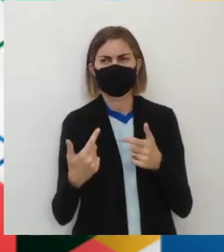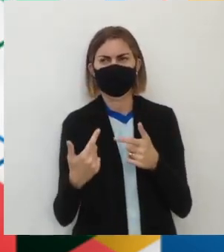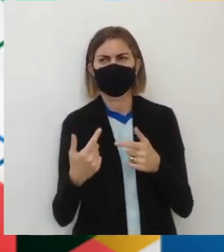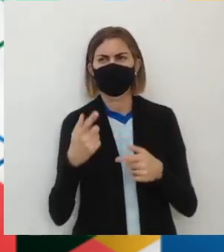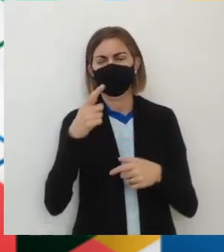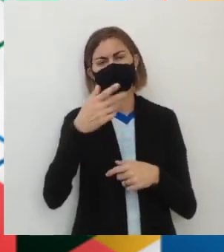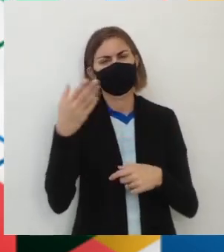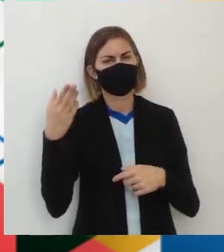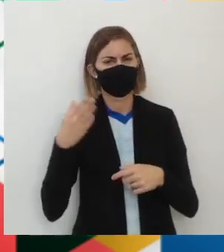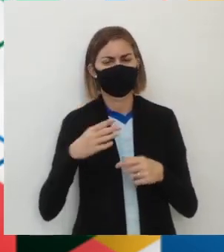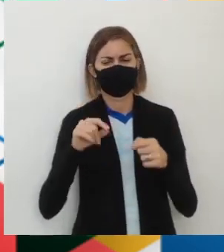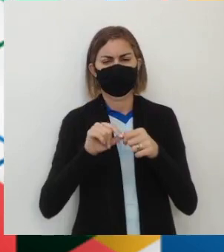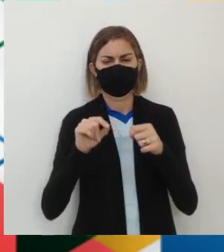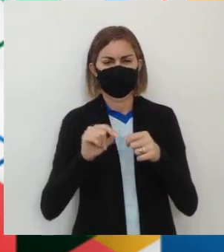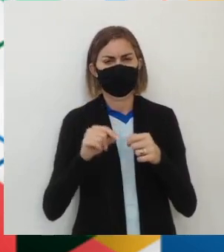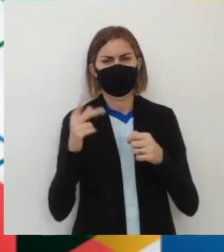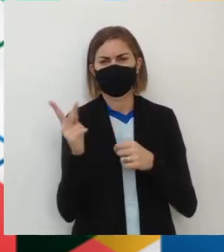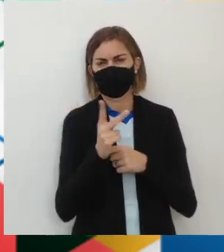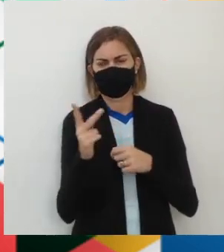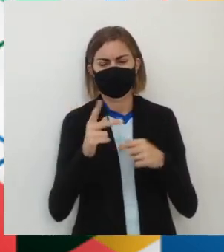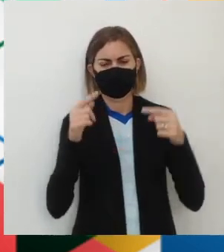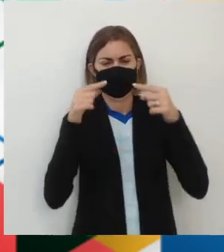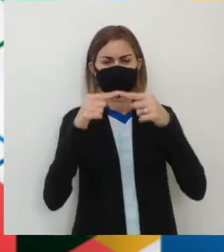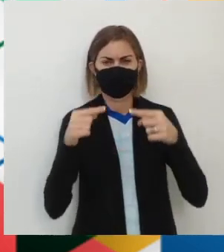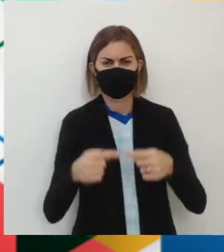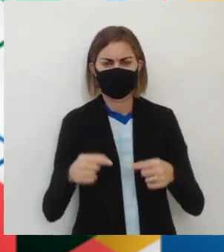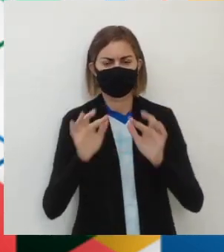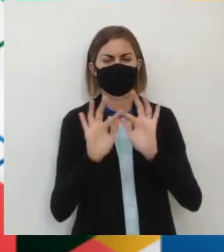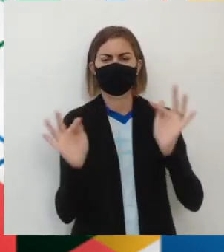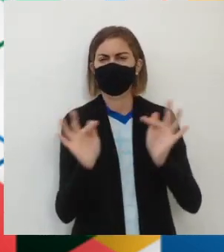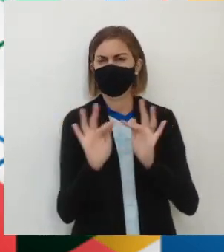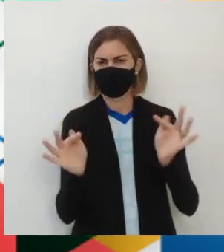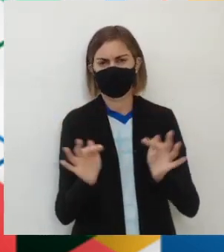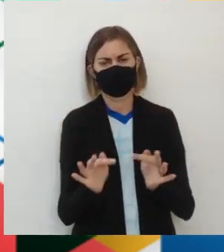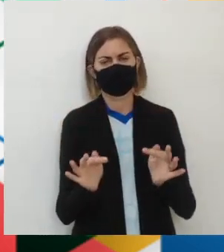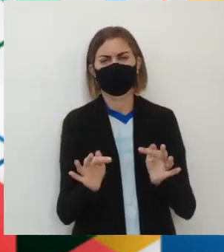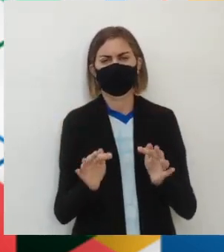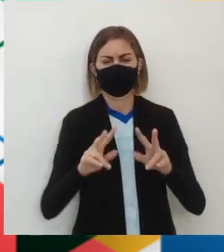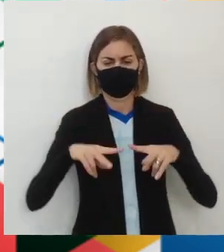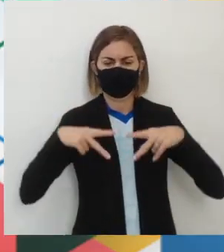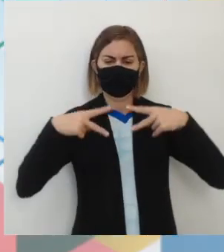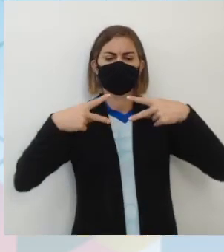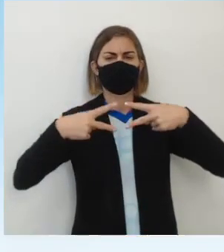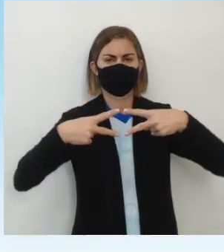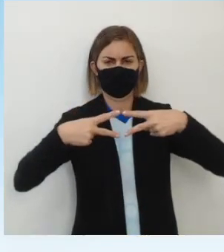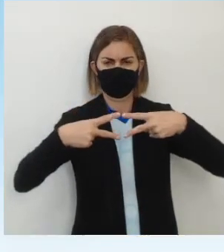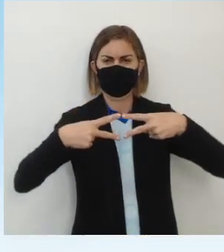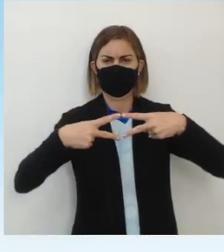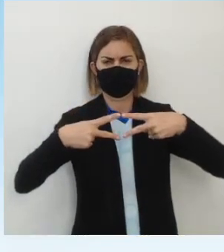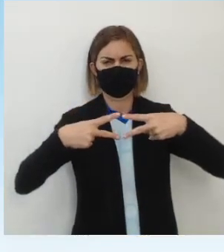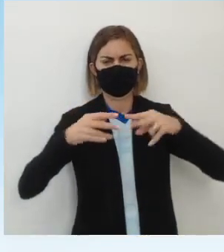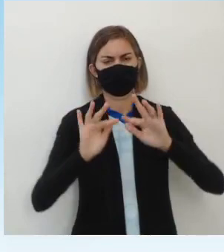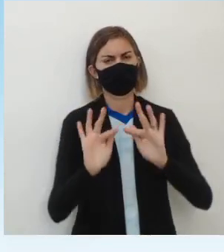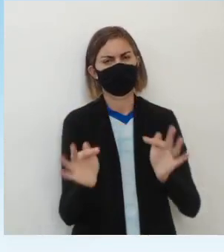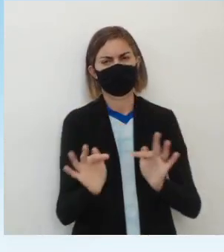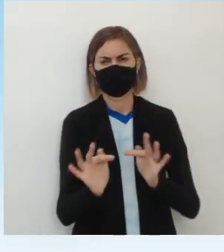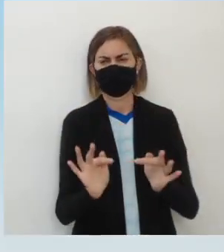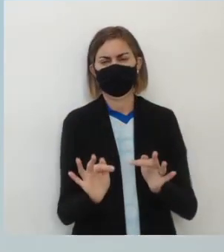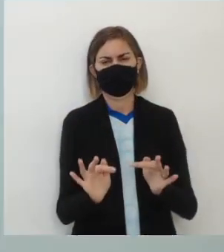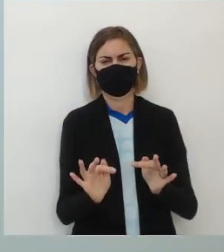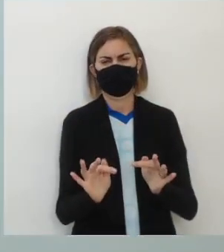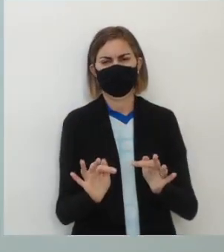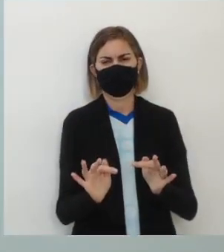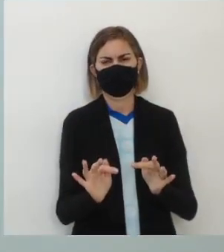Que eles estão formando entre eles uma ligação simples. Olha para cá. Quando eles formam a ligação simples, uma